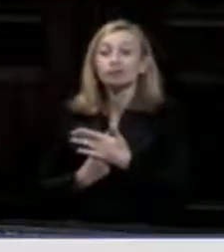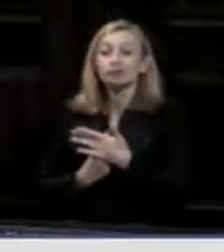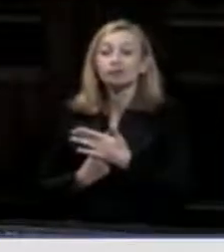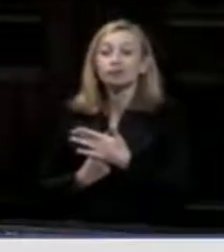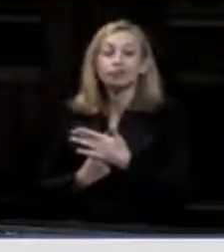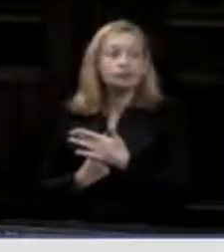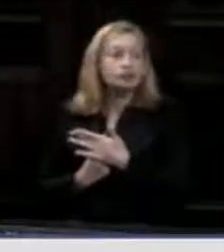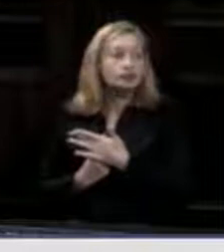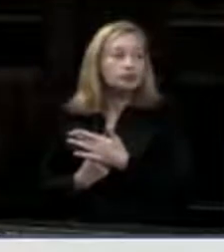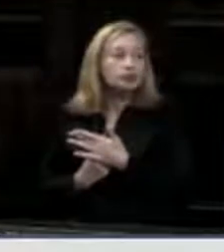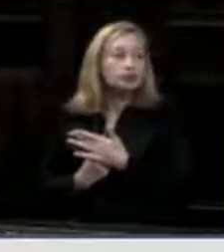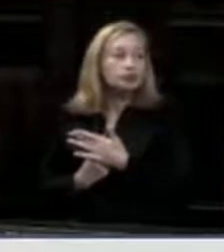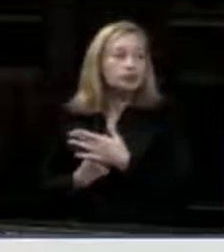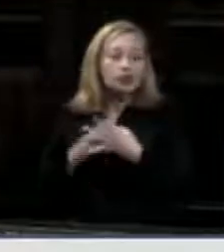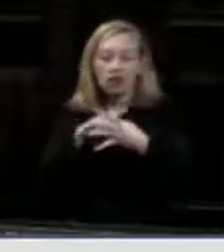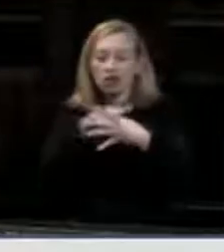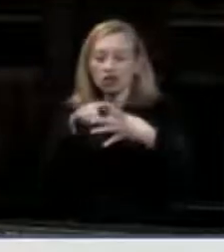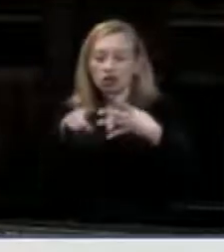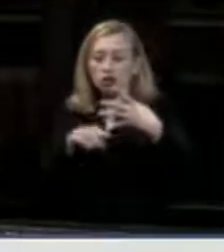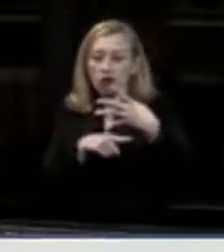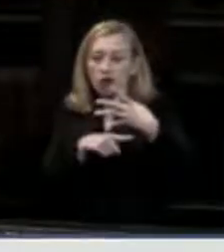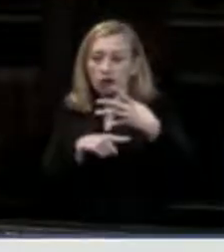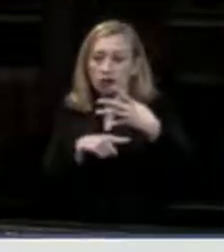as macrofunções do Estado,